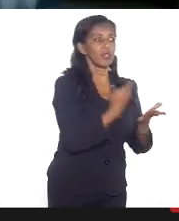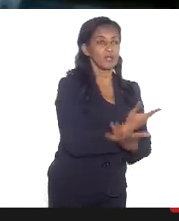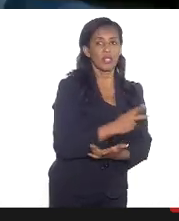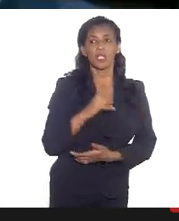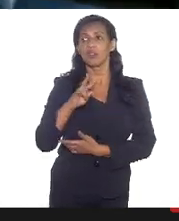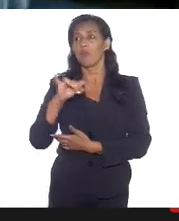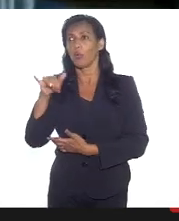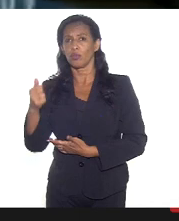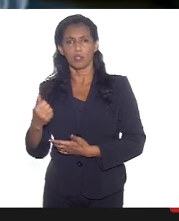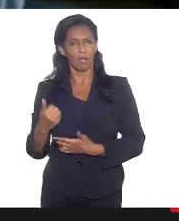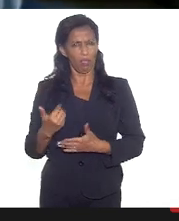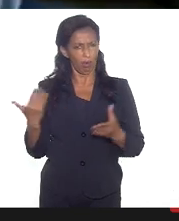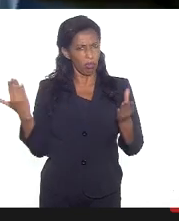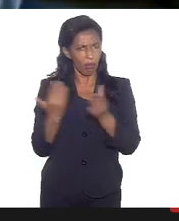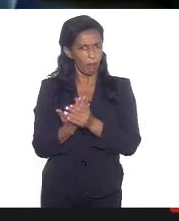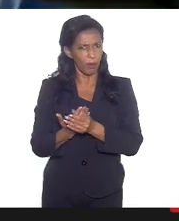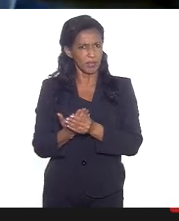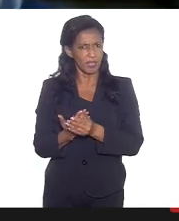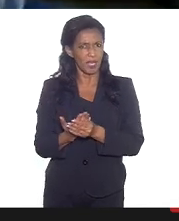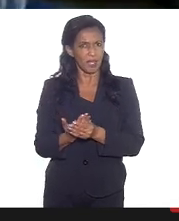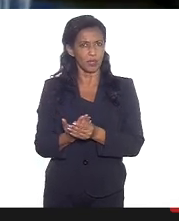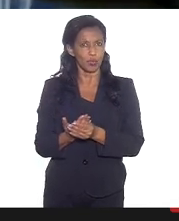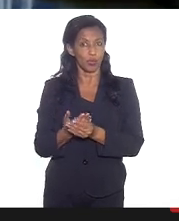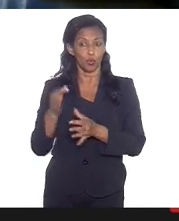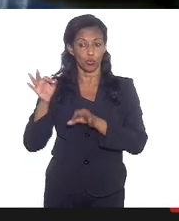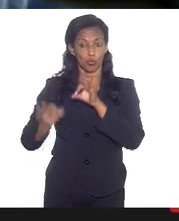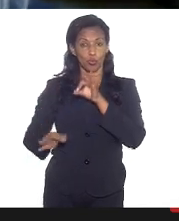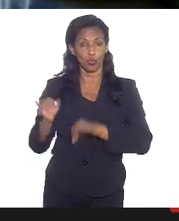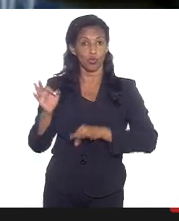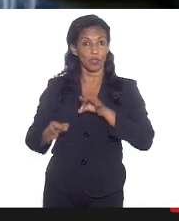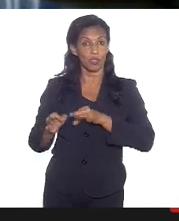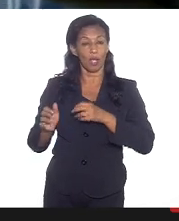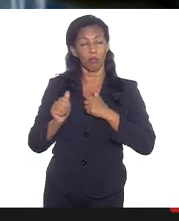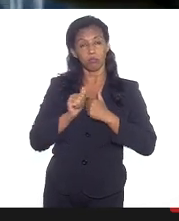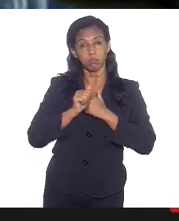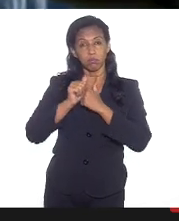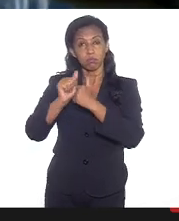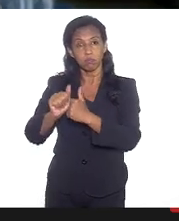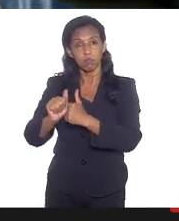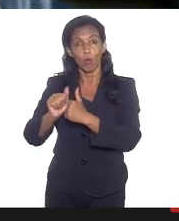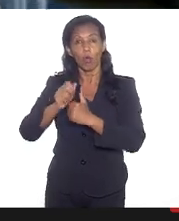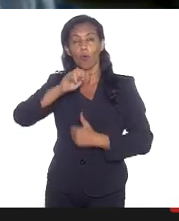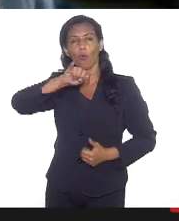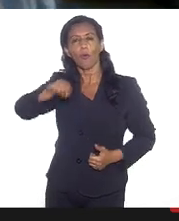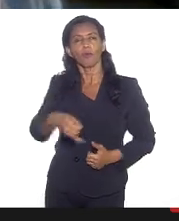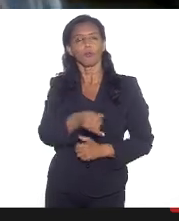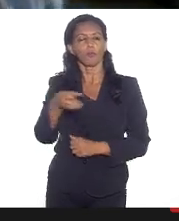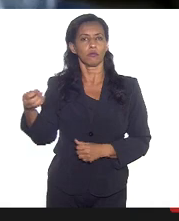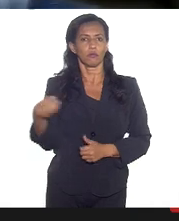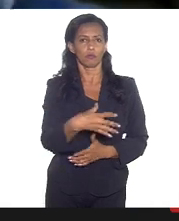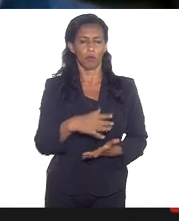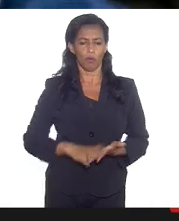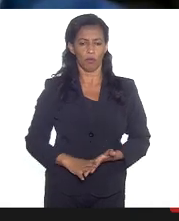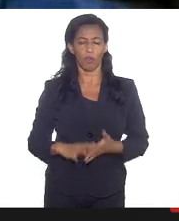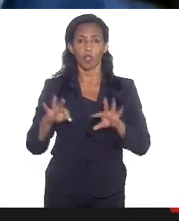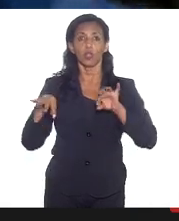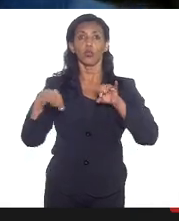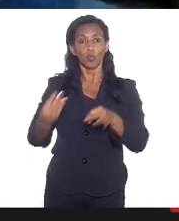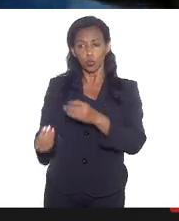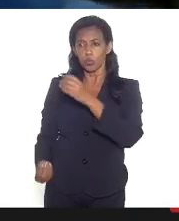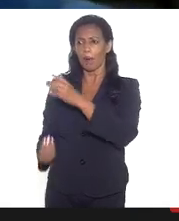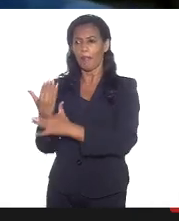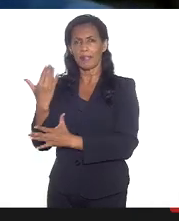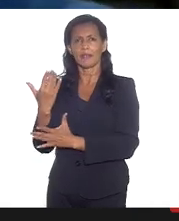aquilo. O processo judicial tem que ser conduzido como alvo de oportunidade. Tudo que aparecer tem